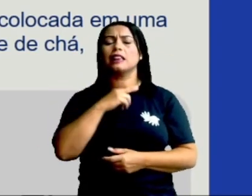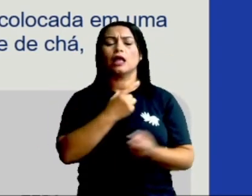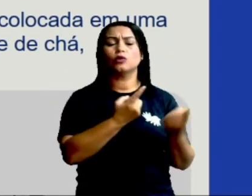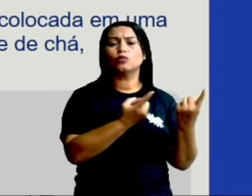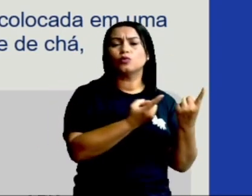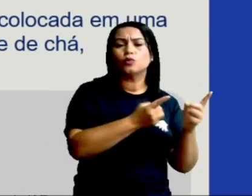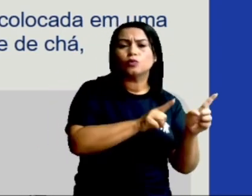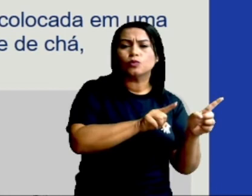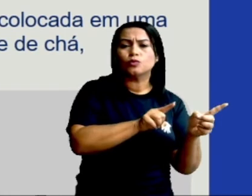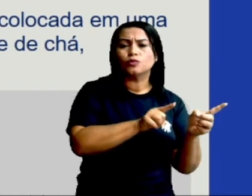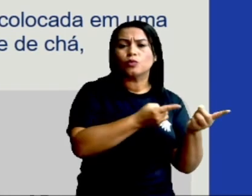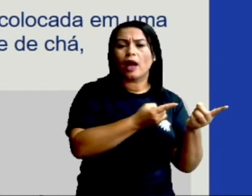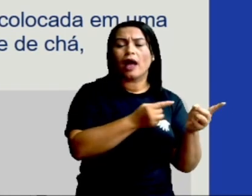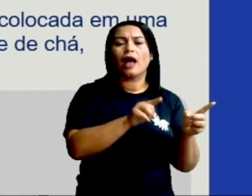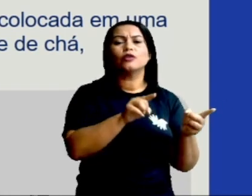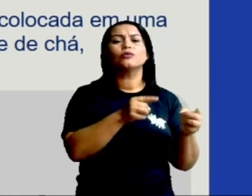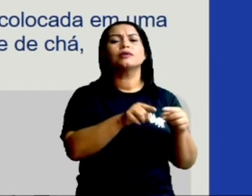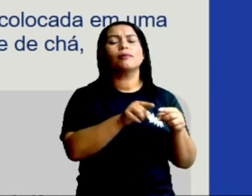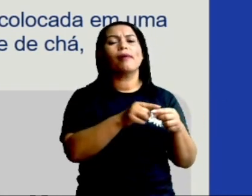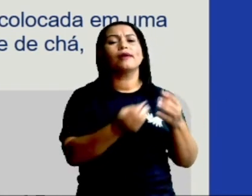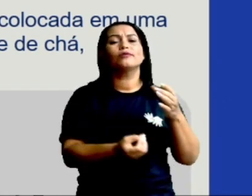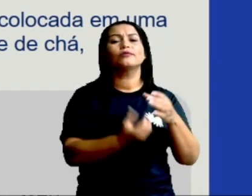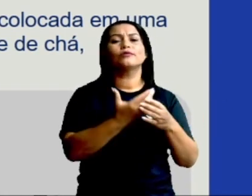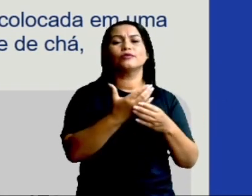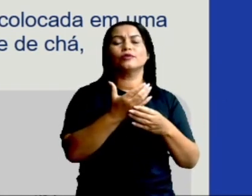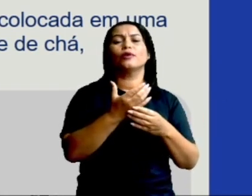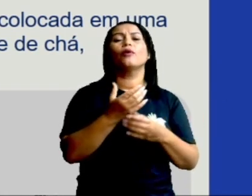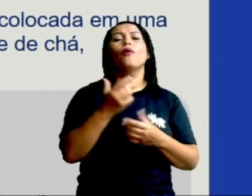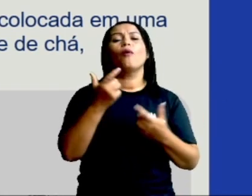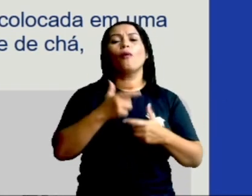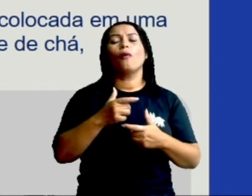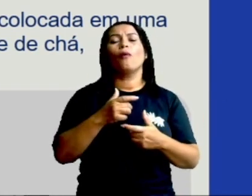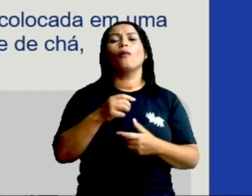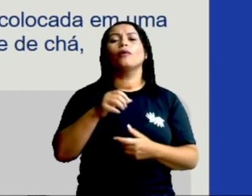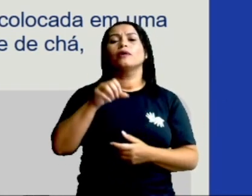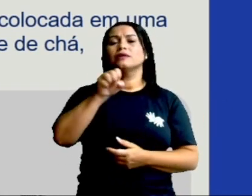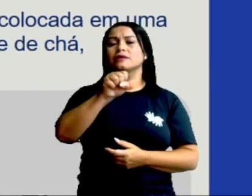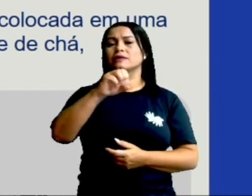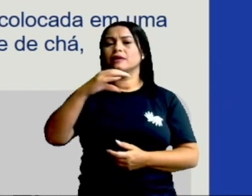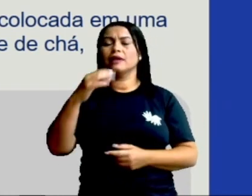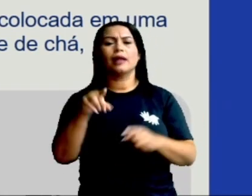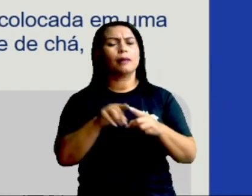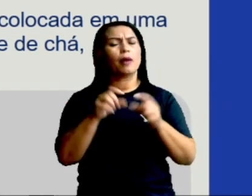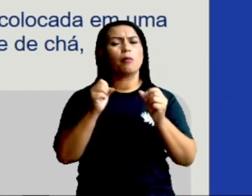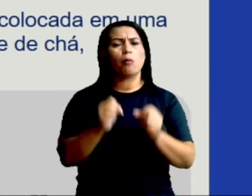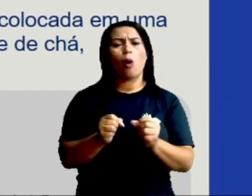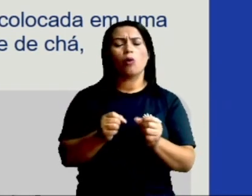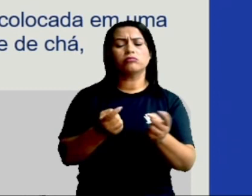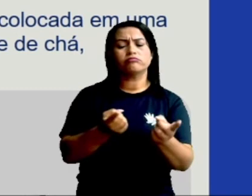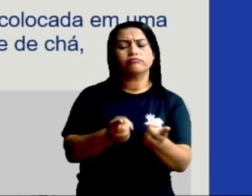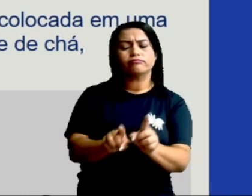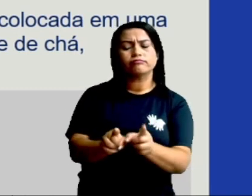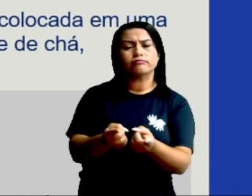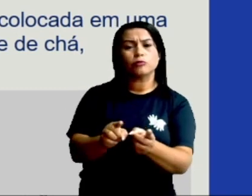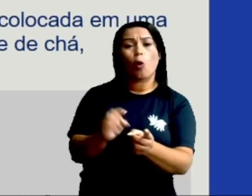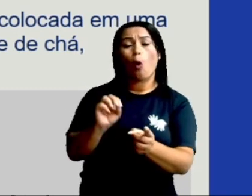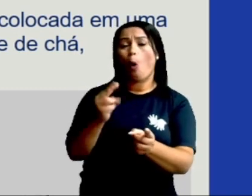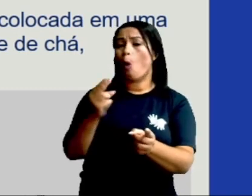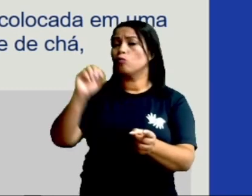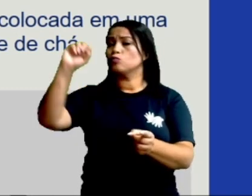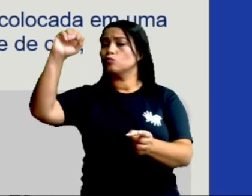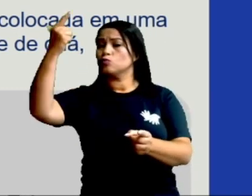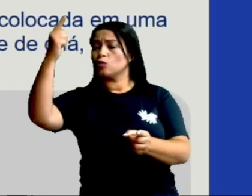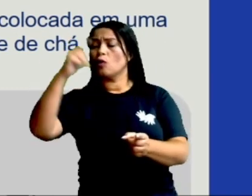Sul que teve origem na região do Pampa o preparo do churrasco pode ser em uma churrasqueira ou no solo